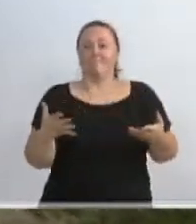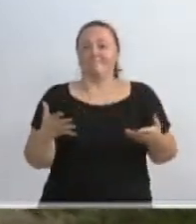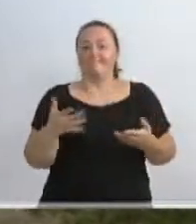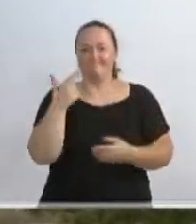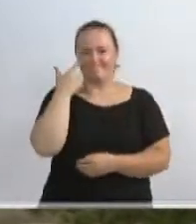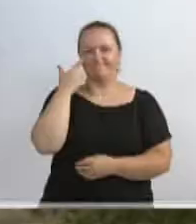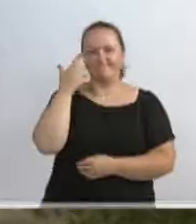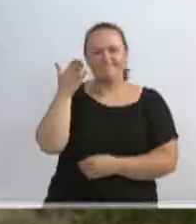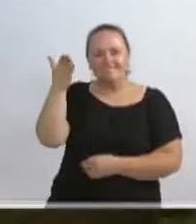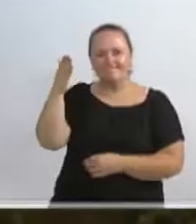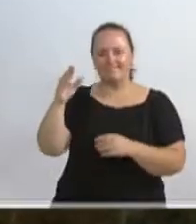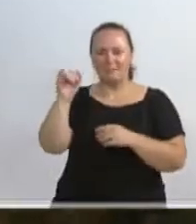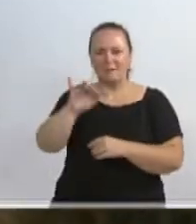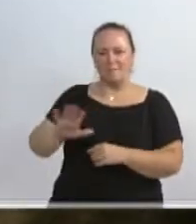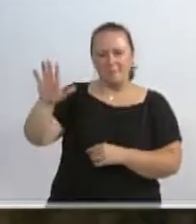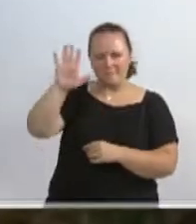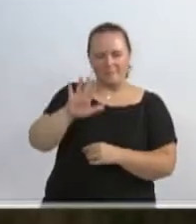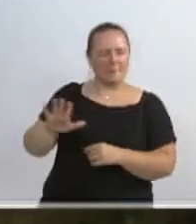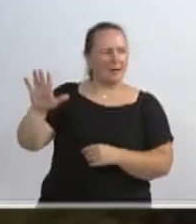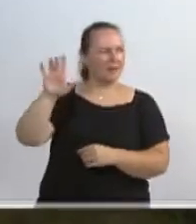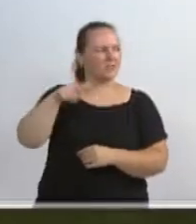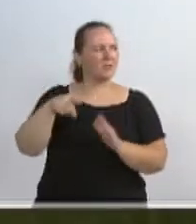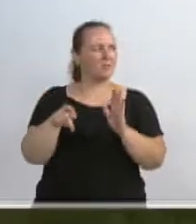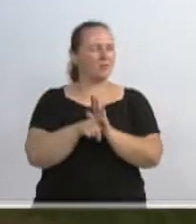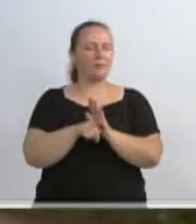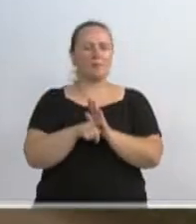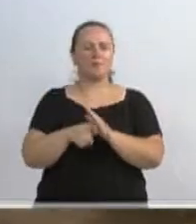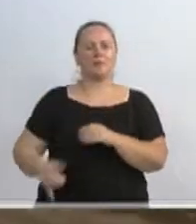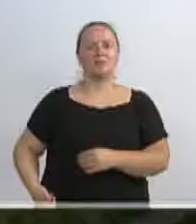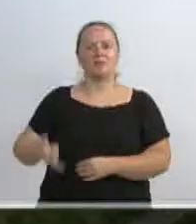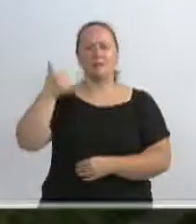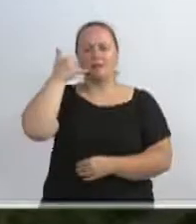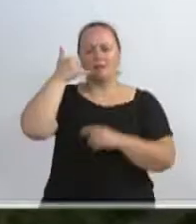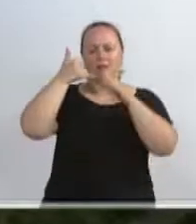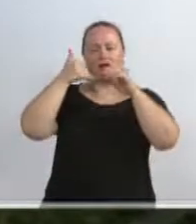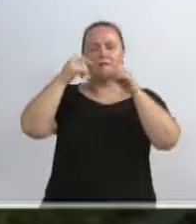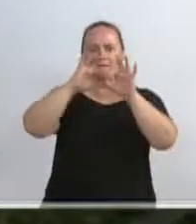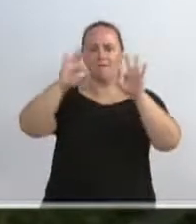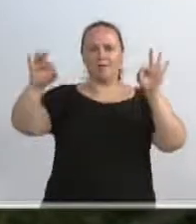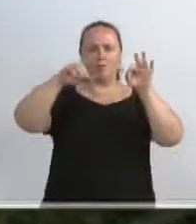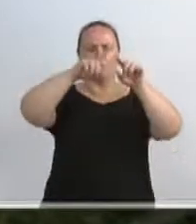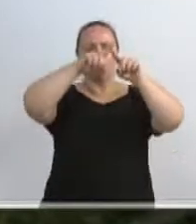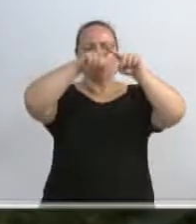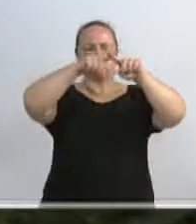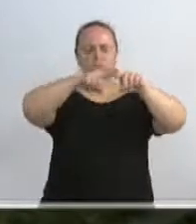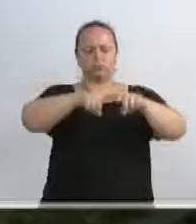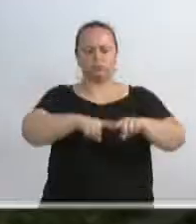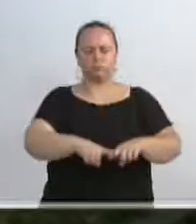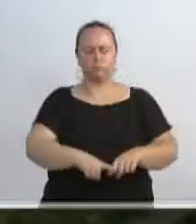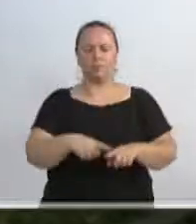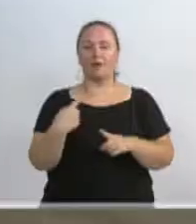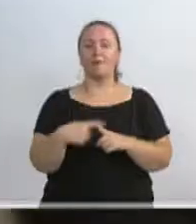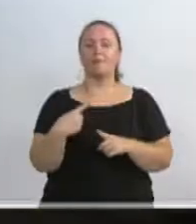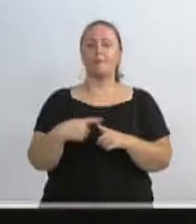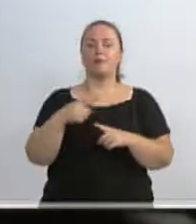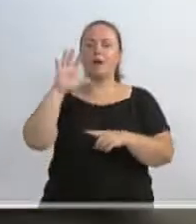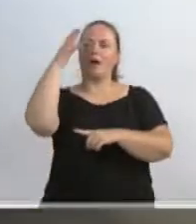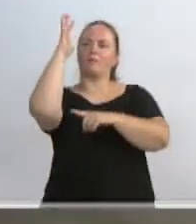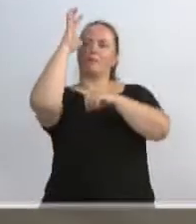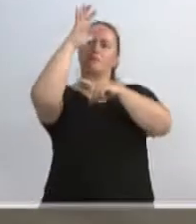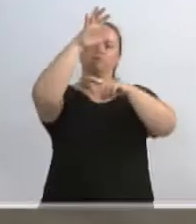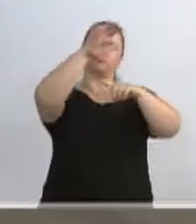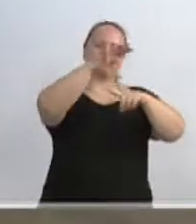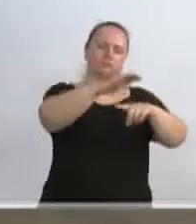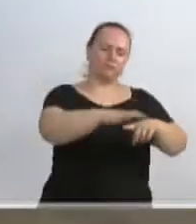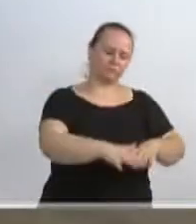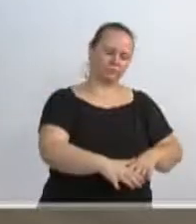segundo os moradores me falaram é da telefonia já está no chão devido ao fato de galho de árvore cair em cima